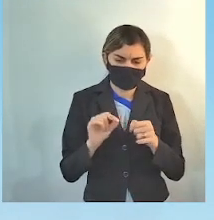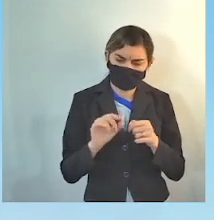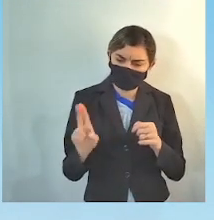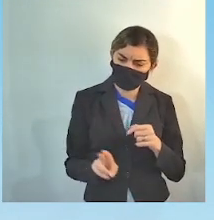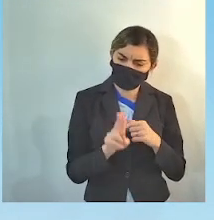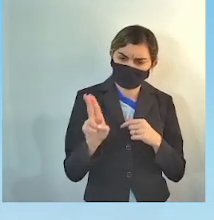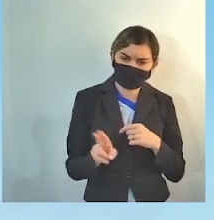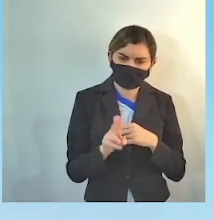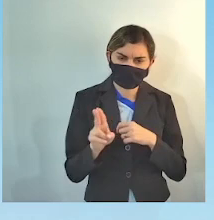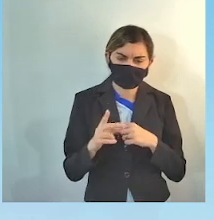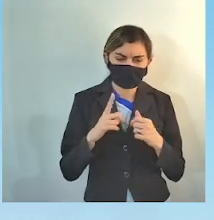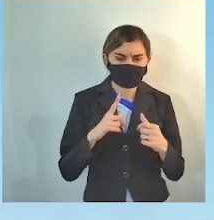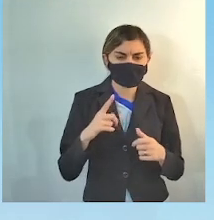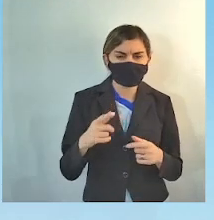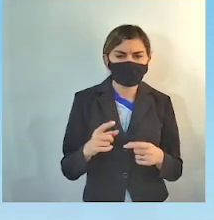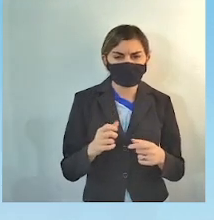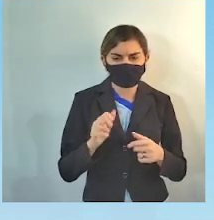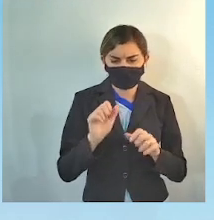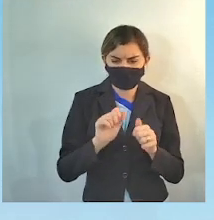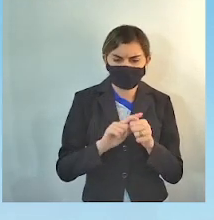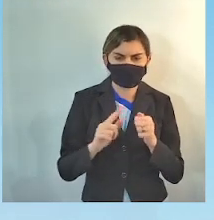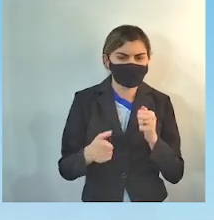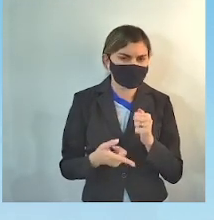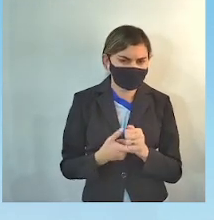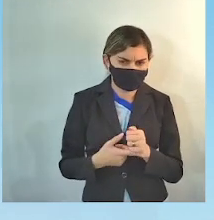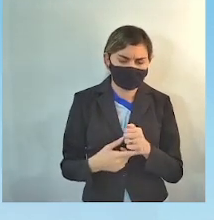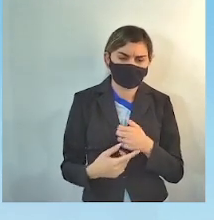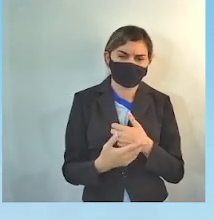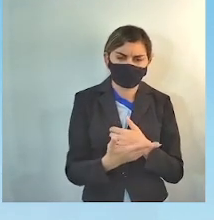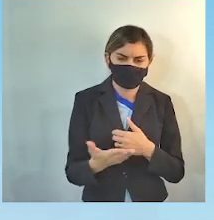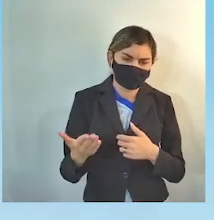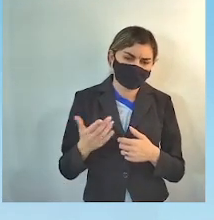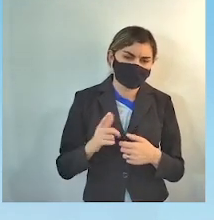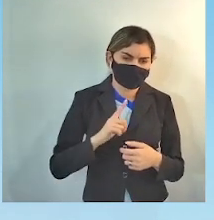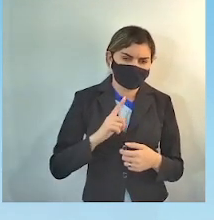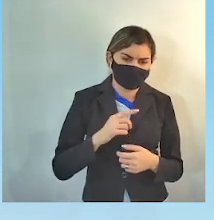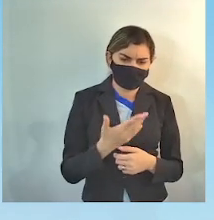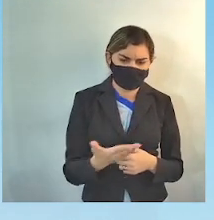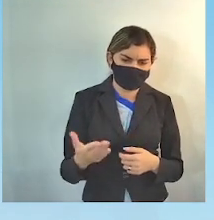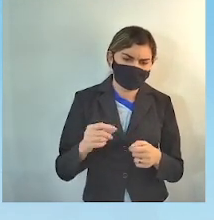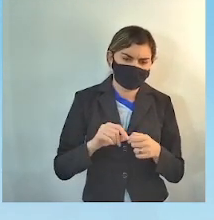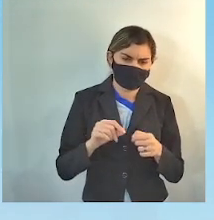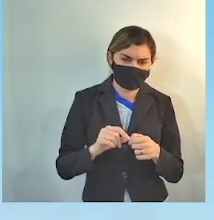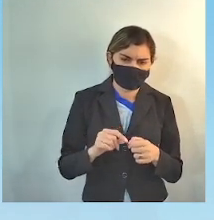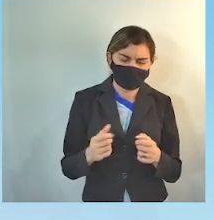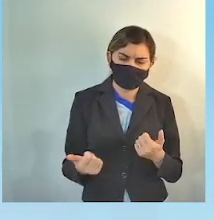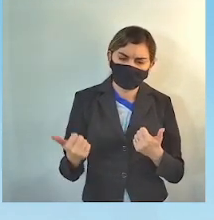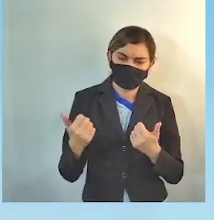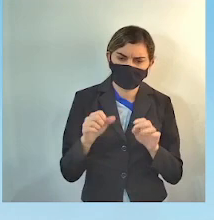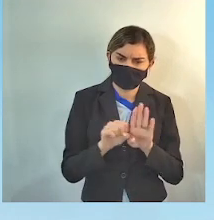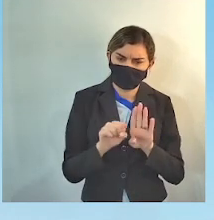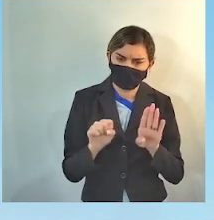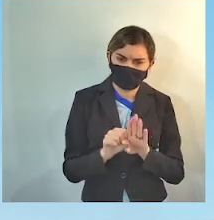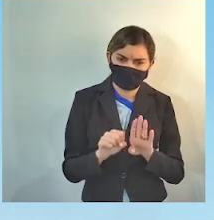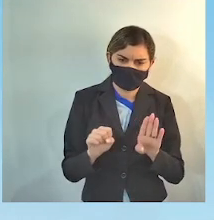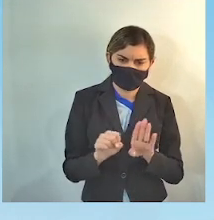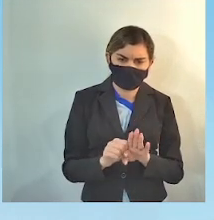dos possessive adjectives, quando ele estiver ali fazendo função de substantivo,